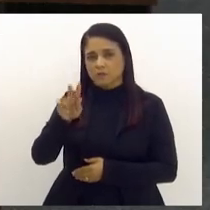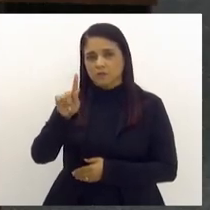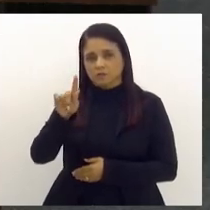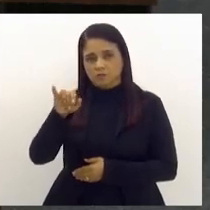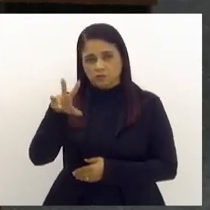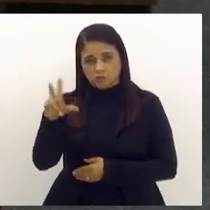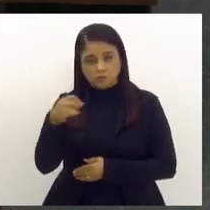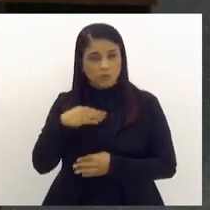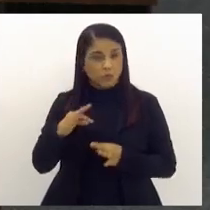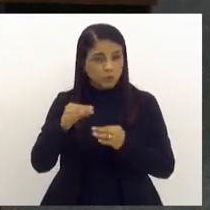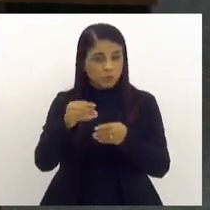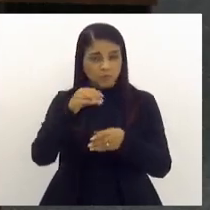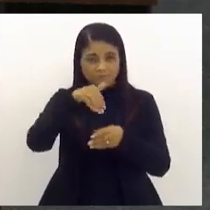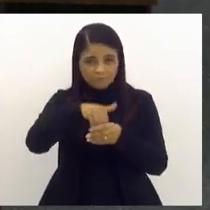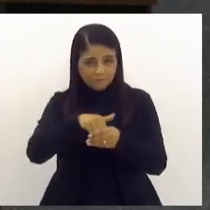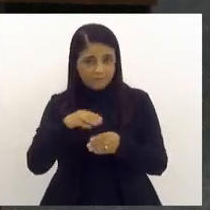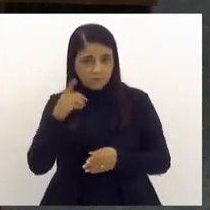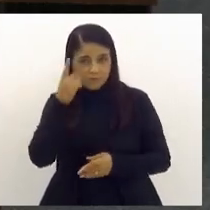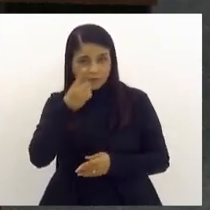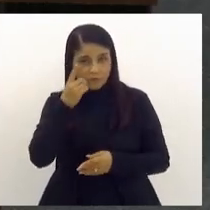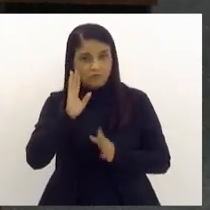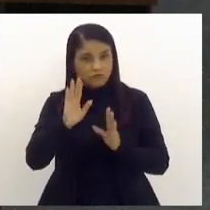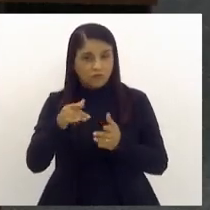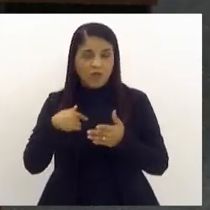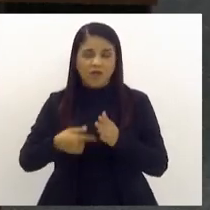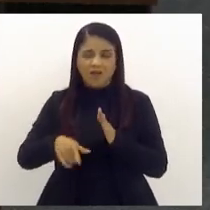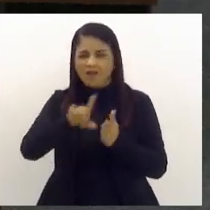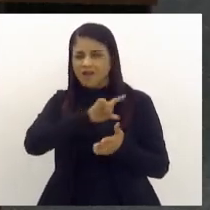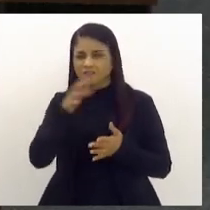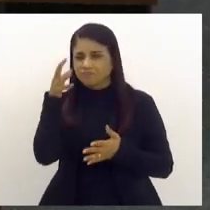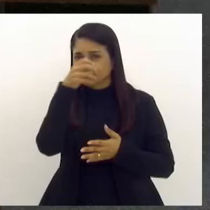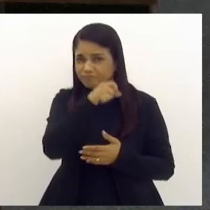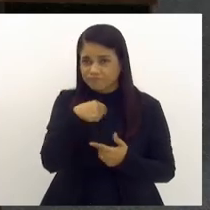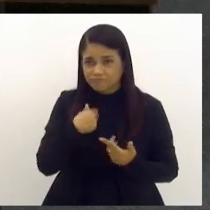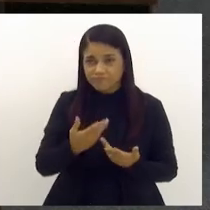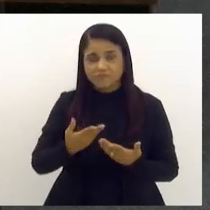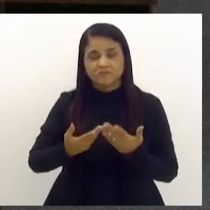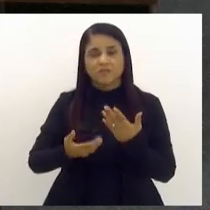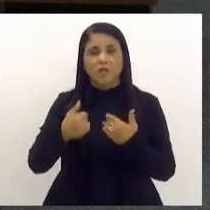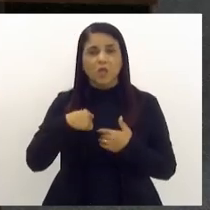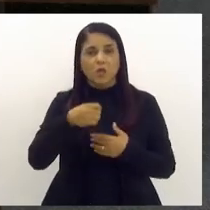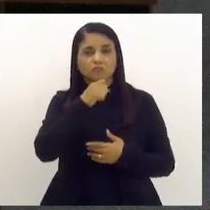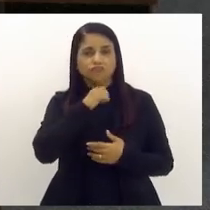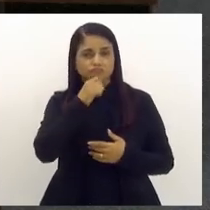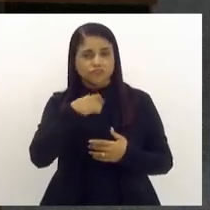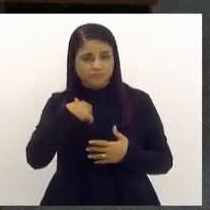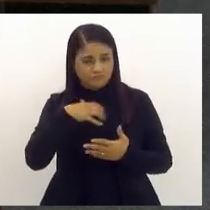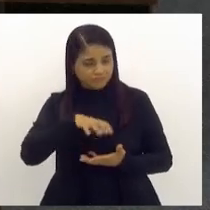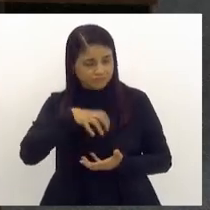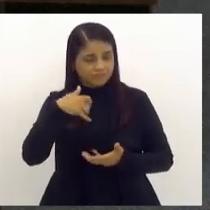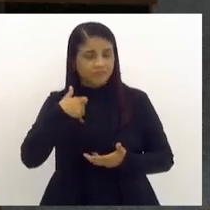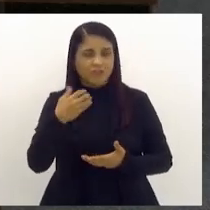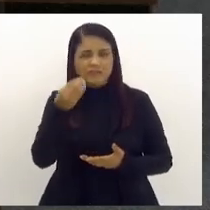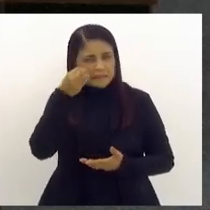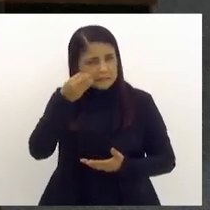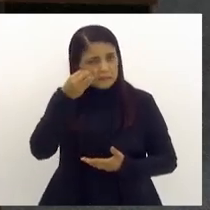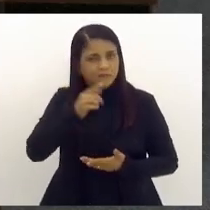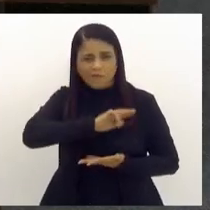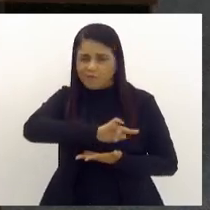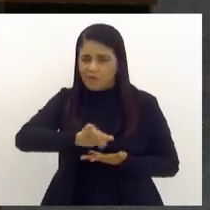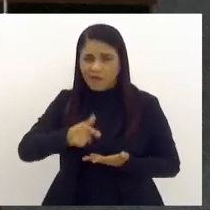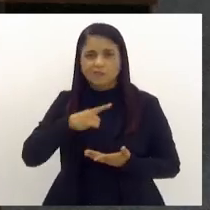está fazendo é resgatar algo que a gente já queria muito tempo atrás. Como eu sou antigo, houve várias tentativas. Está aqui o deputado